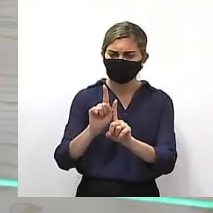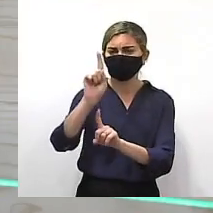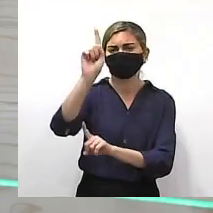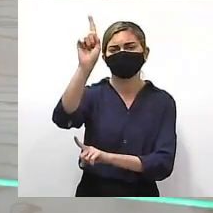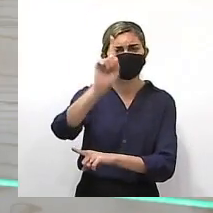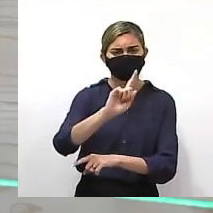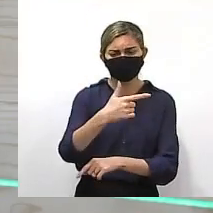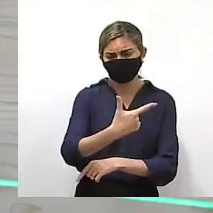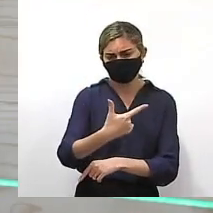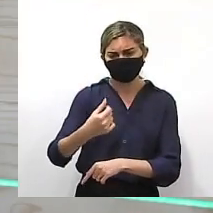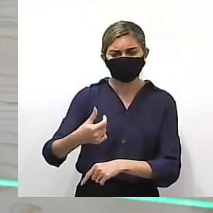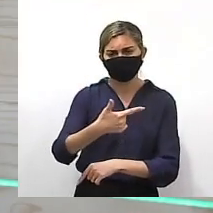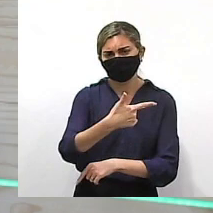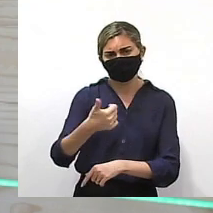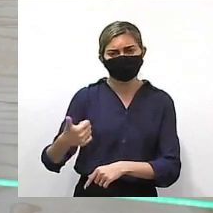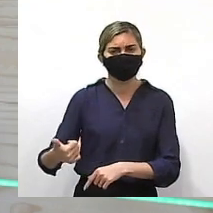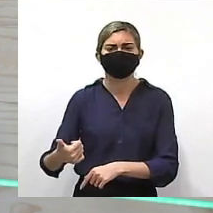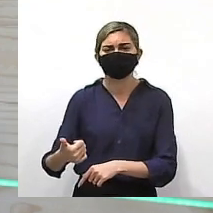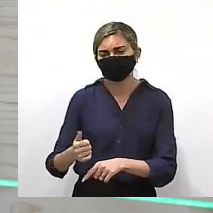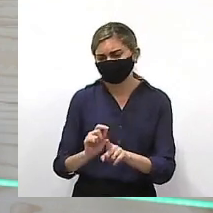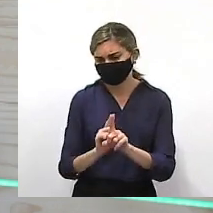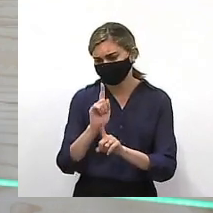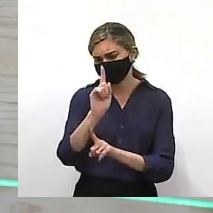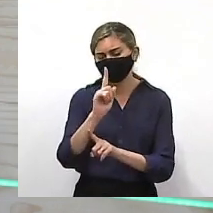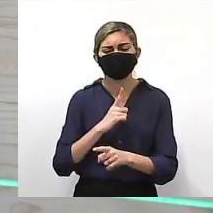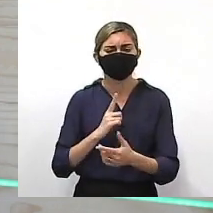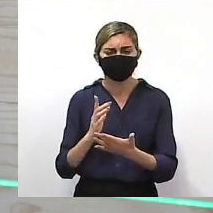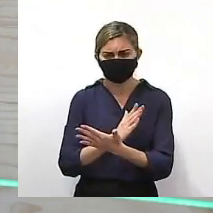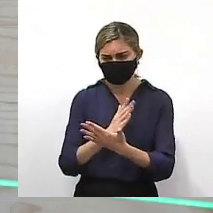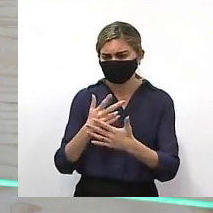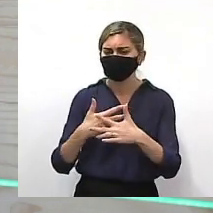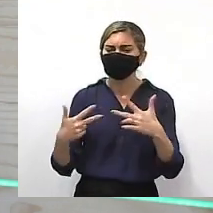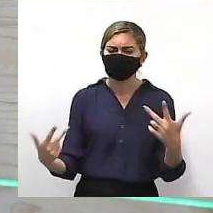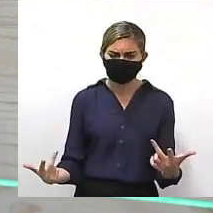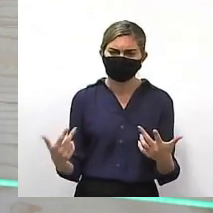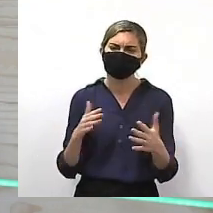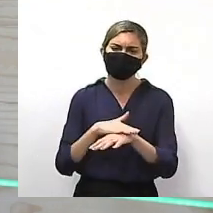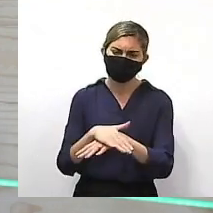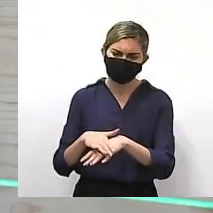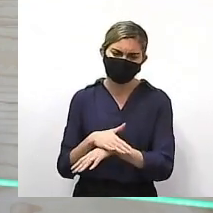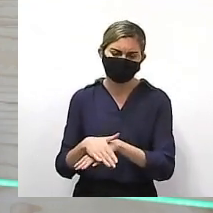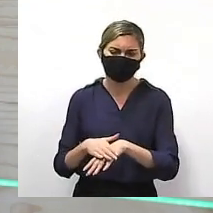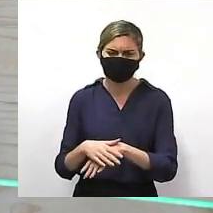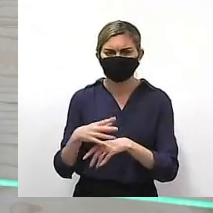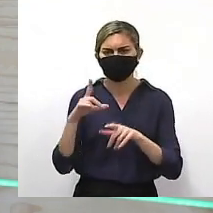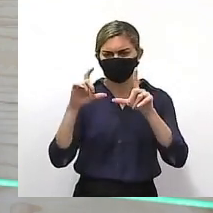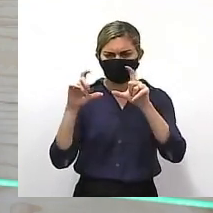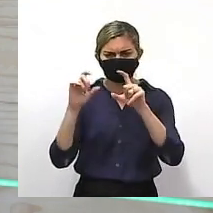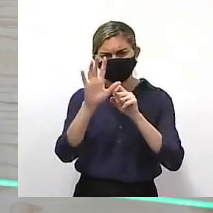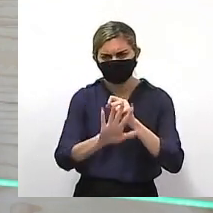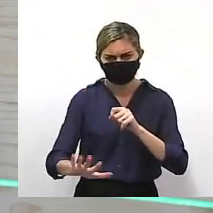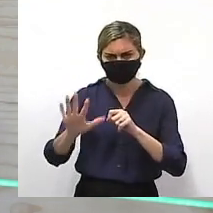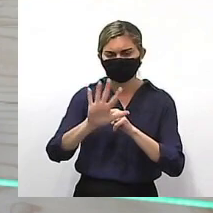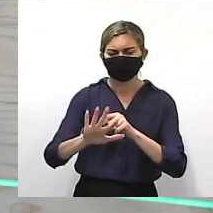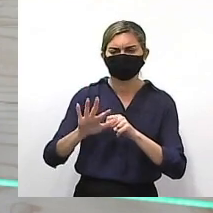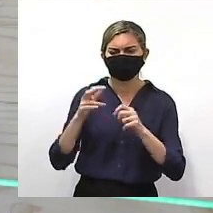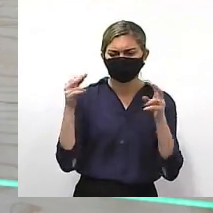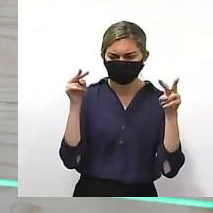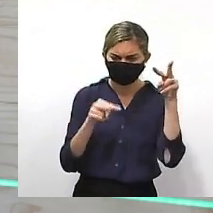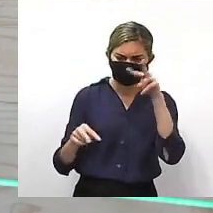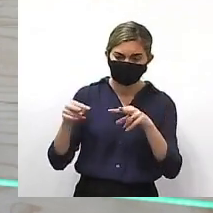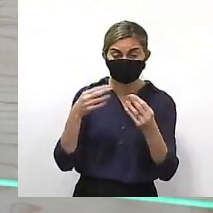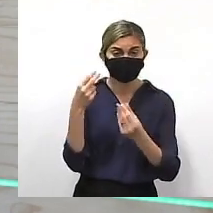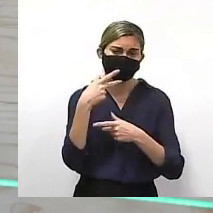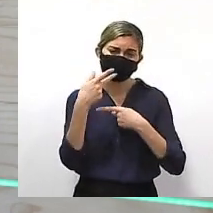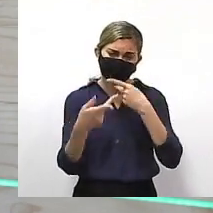em 2021. Nós temos algumas coisas a conversar sobre essas imagens. São imagens que, como eu